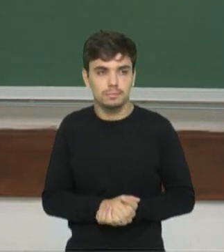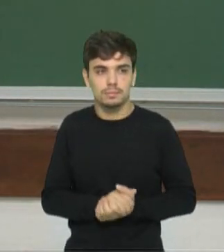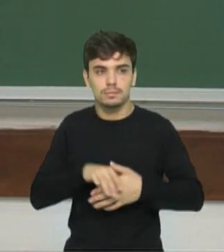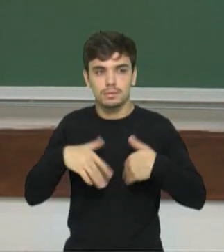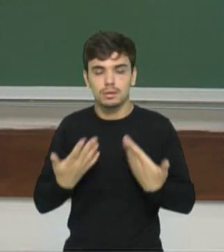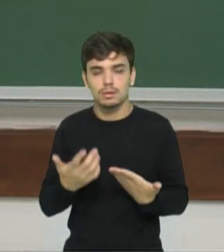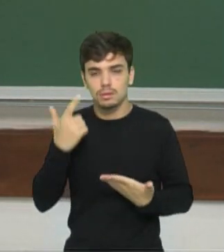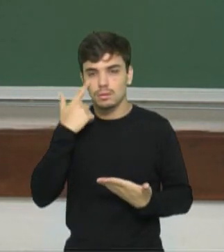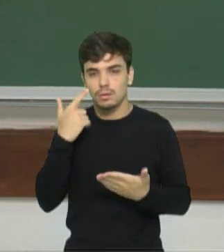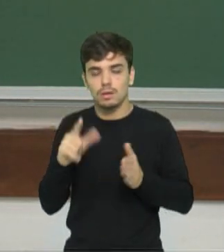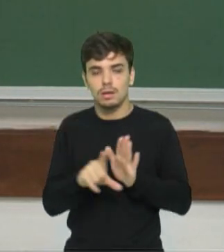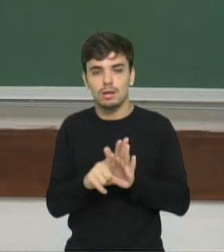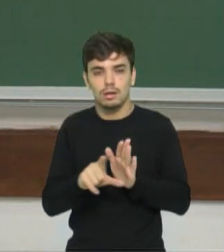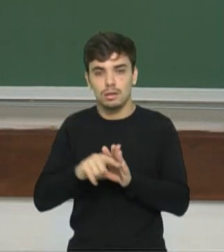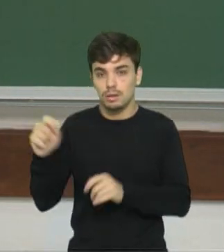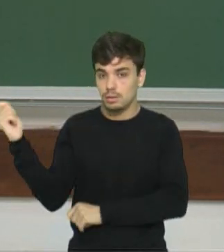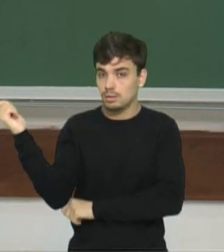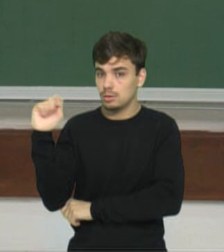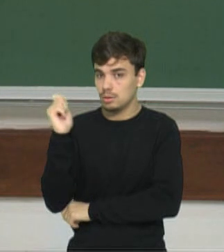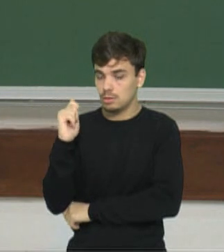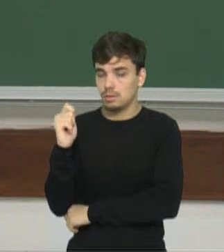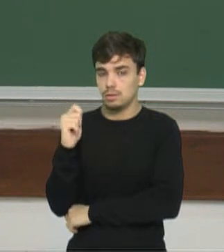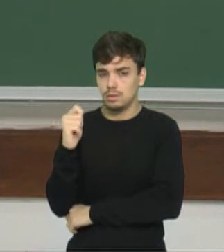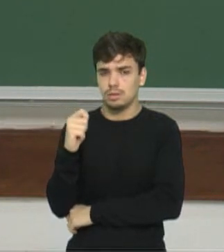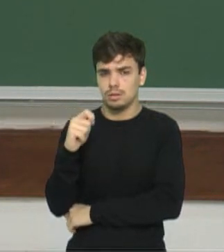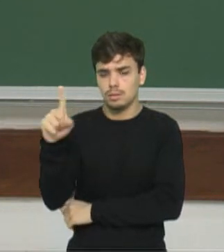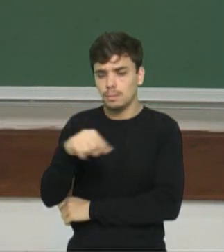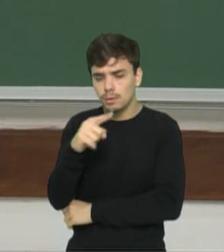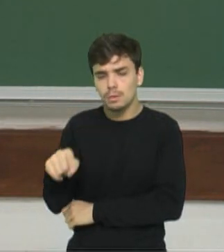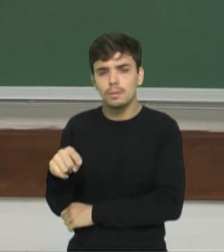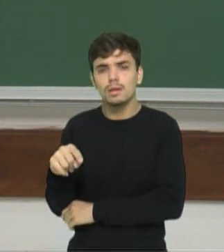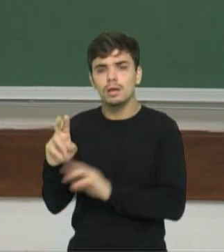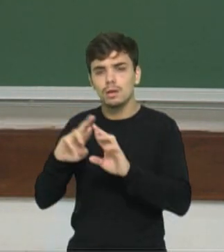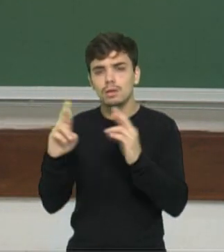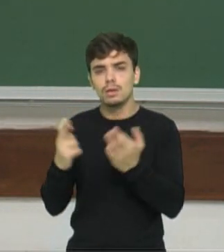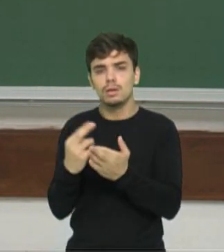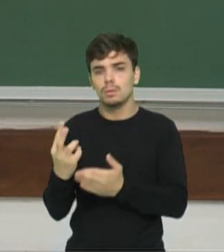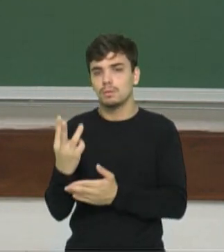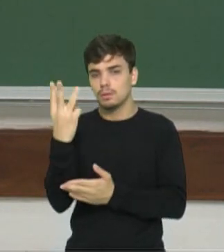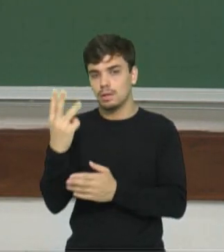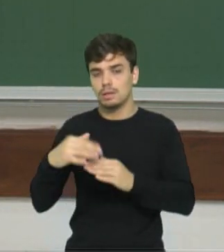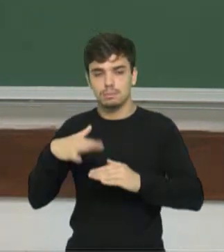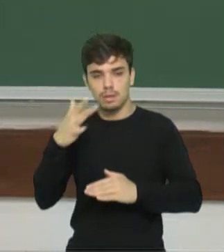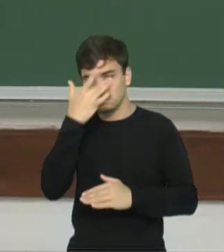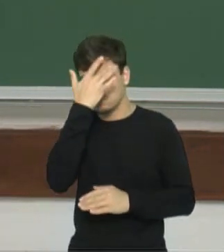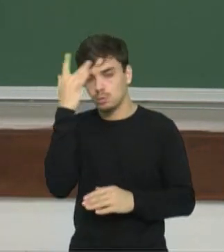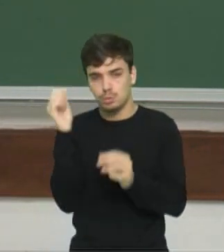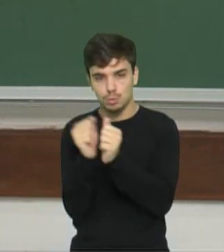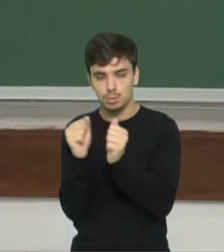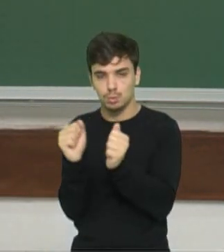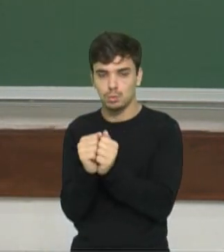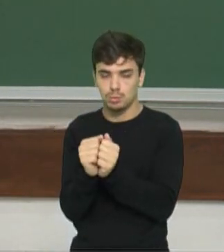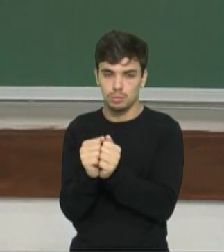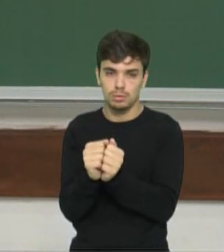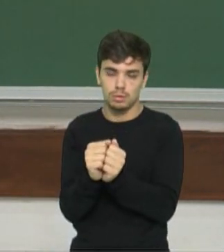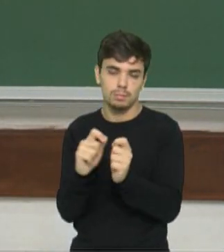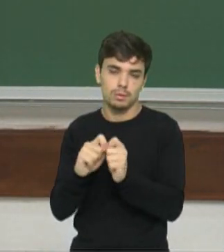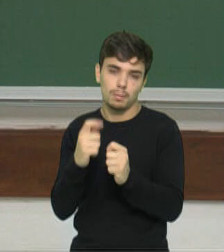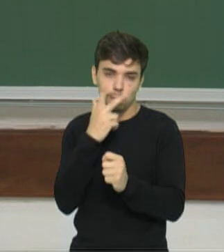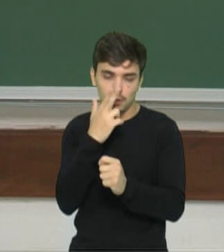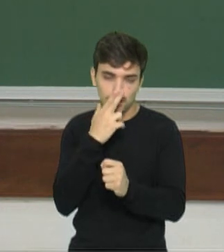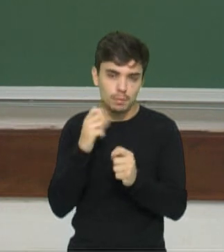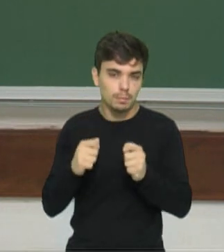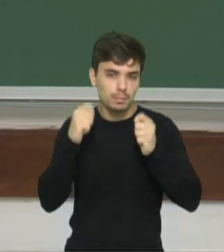proibia reuniões com mais de 3 pessoas em espaços públicos, coibindo, assim, os protestos. Então, um grupo